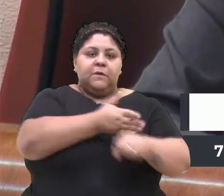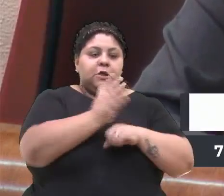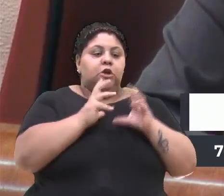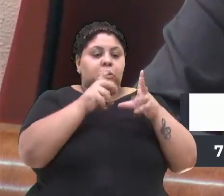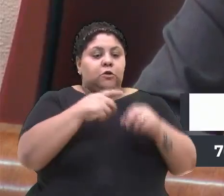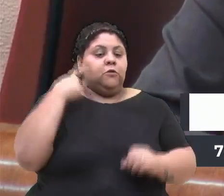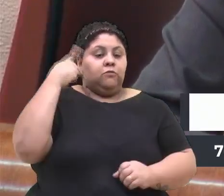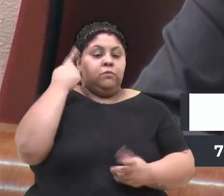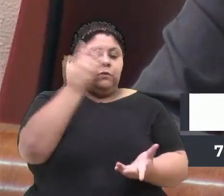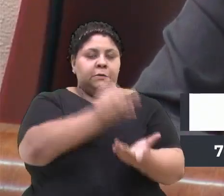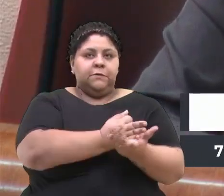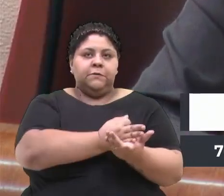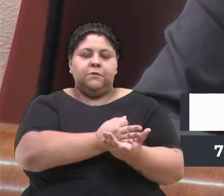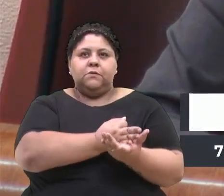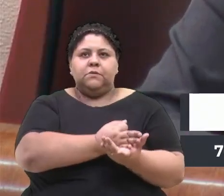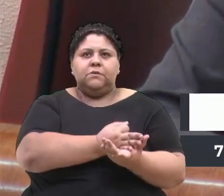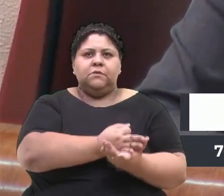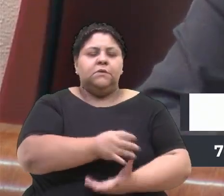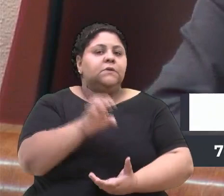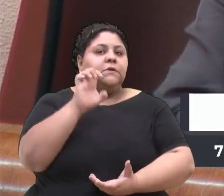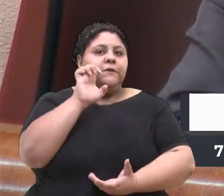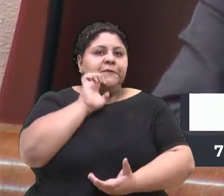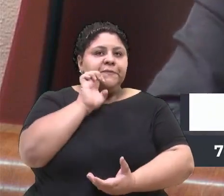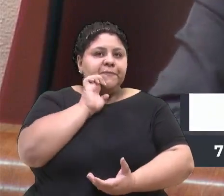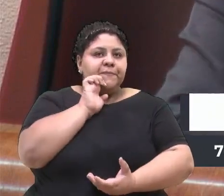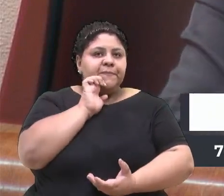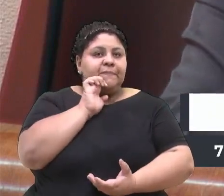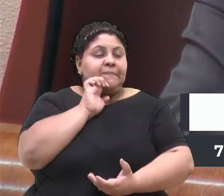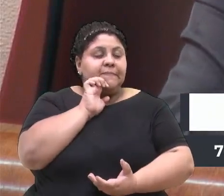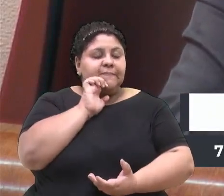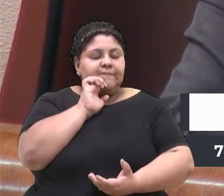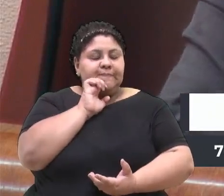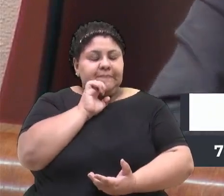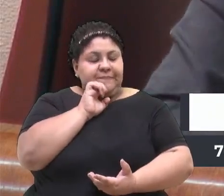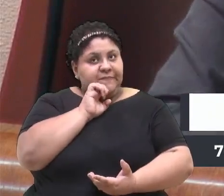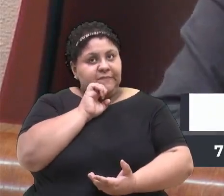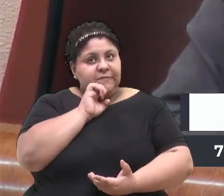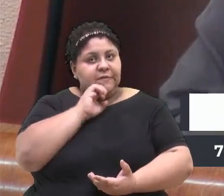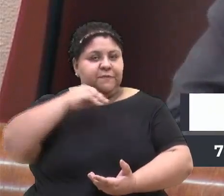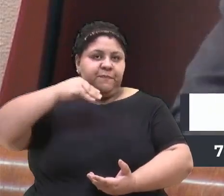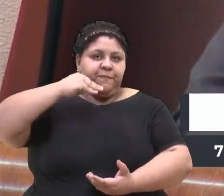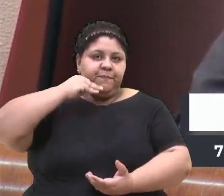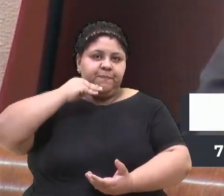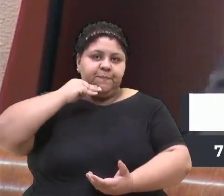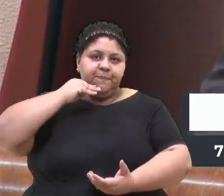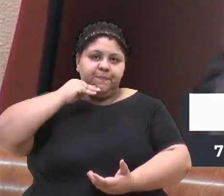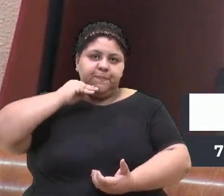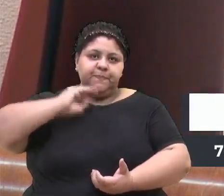unanimidade com ausências Estela Malardim e Mortola.